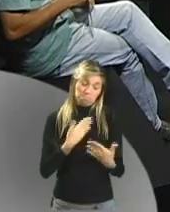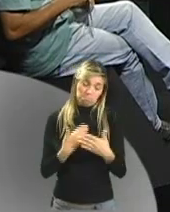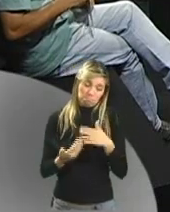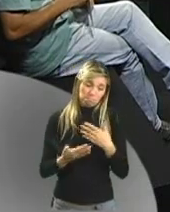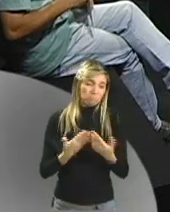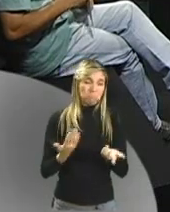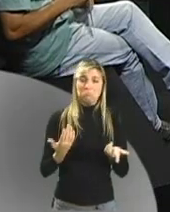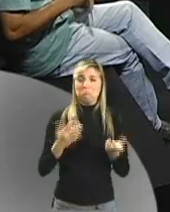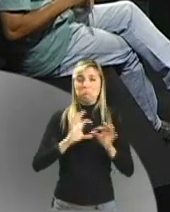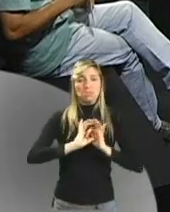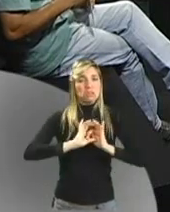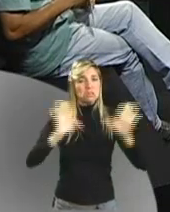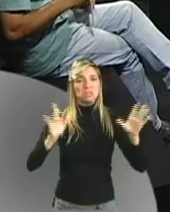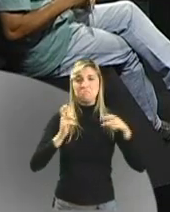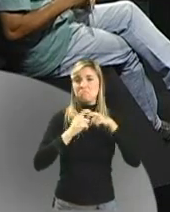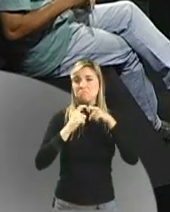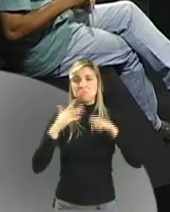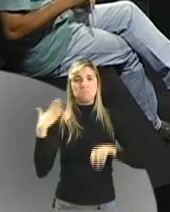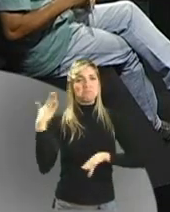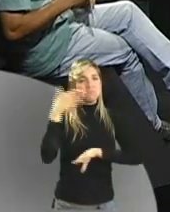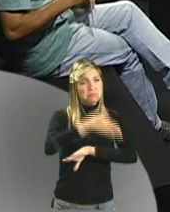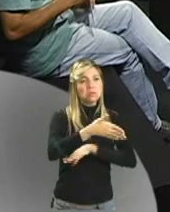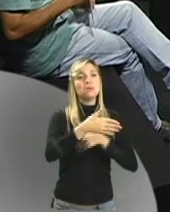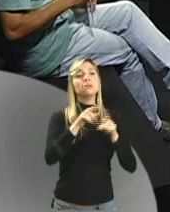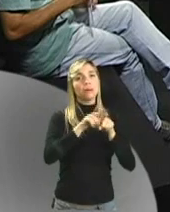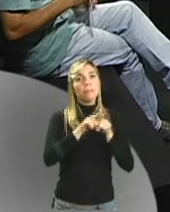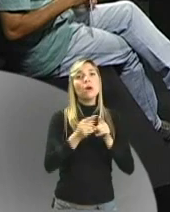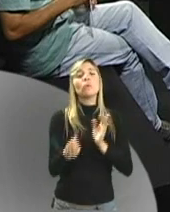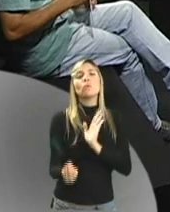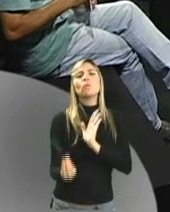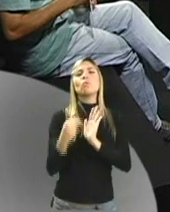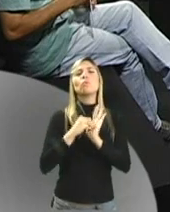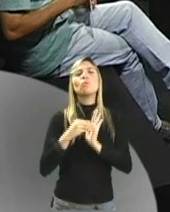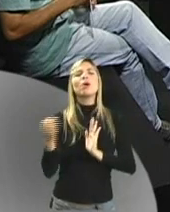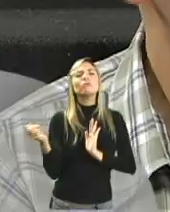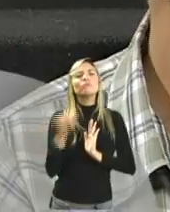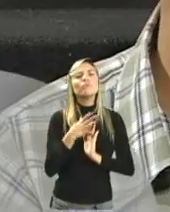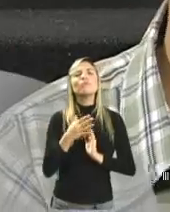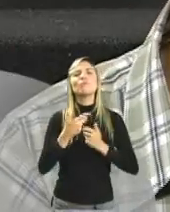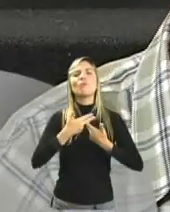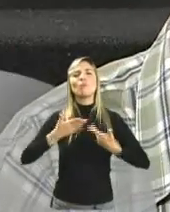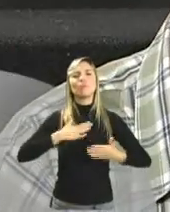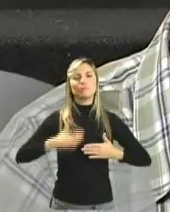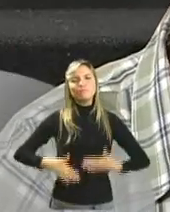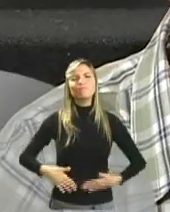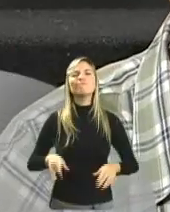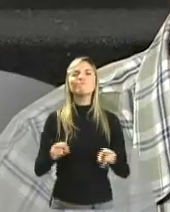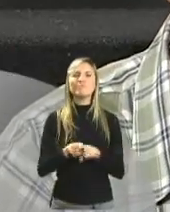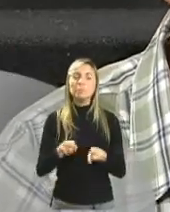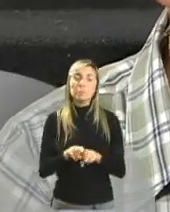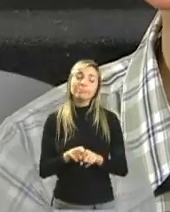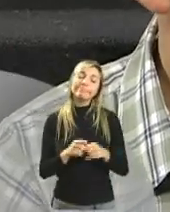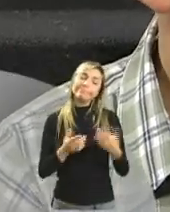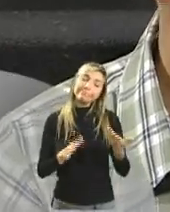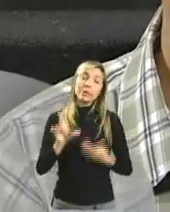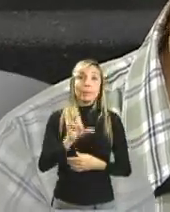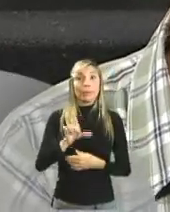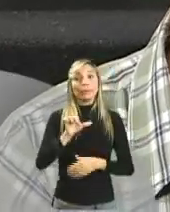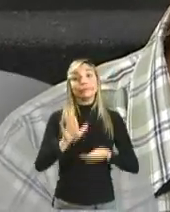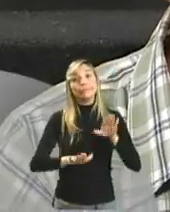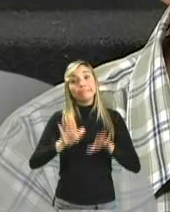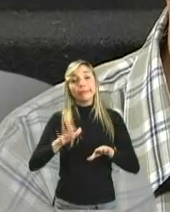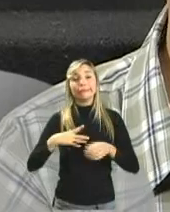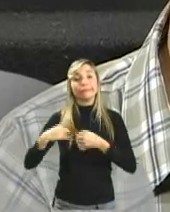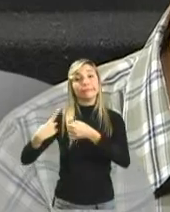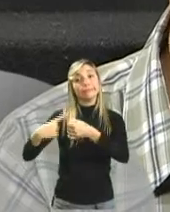a todos esses profissionais e também o acesso a esses dispositivos. Claro que isso